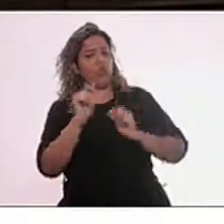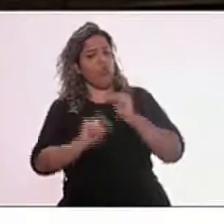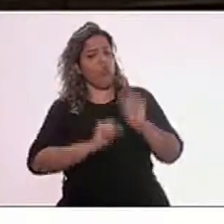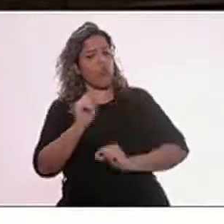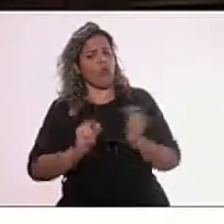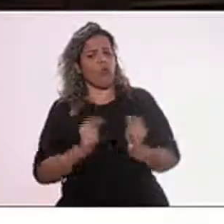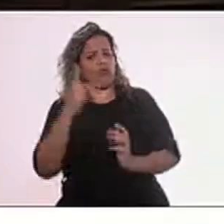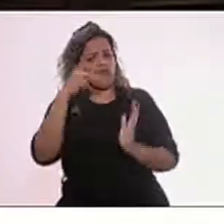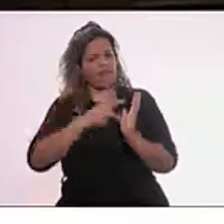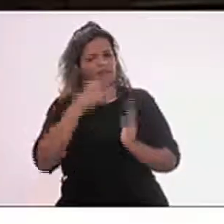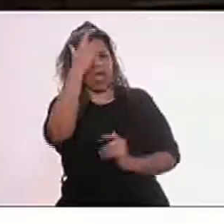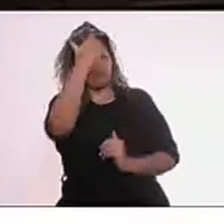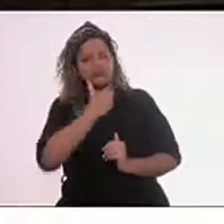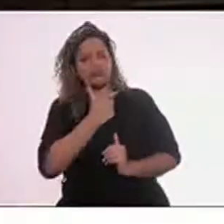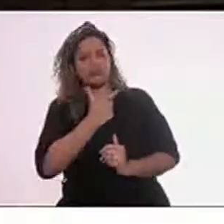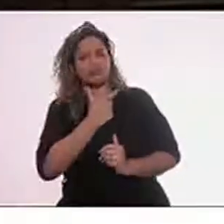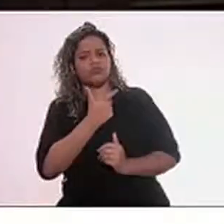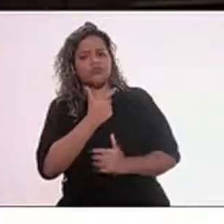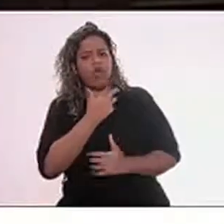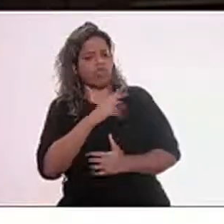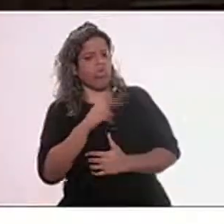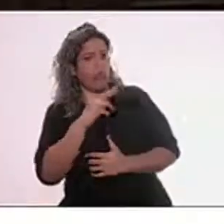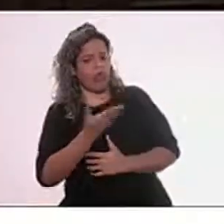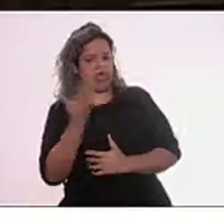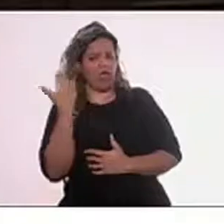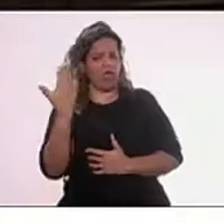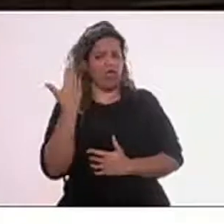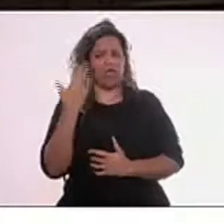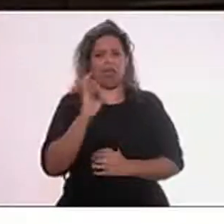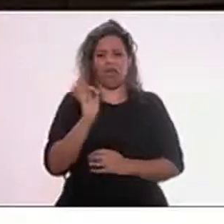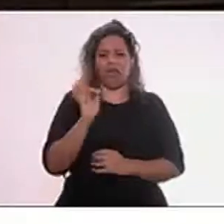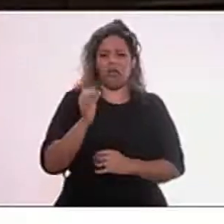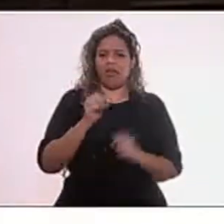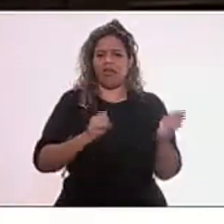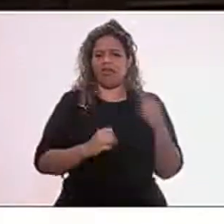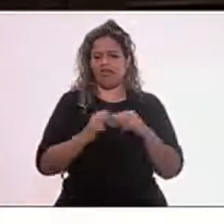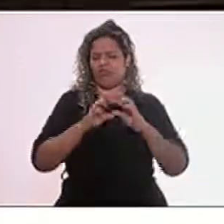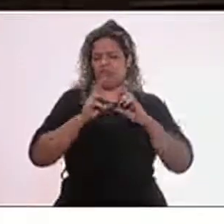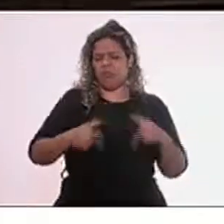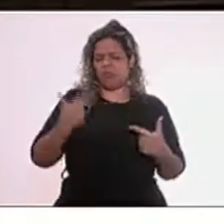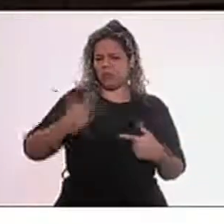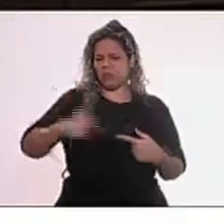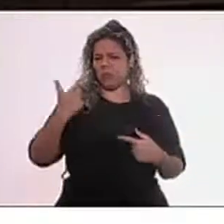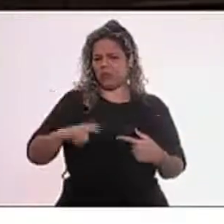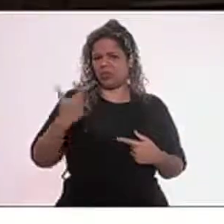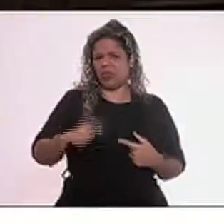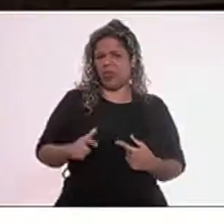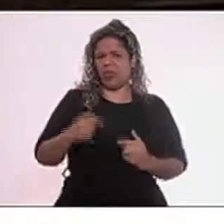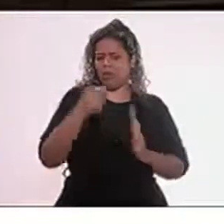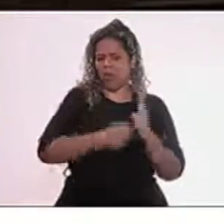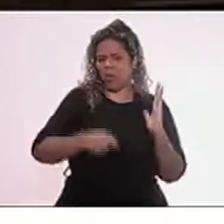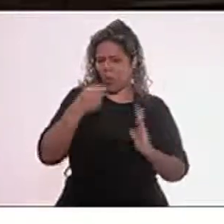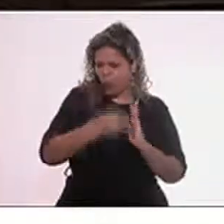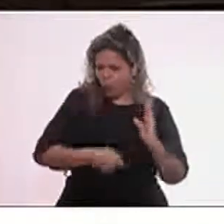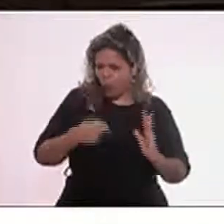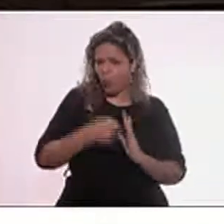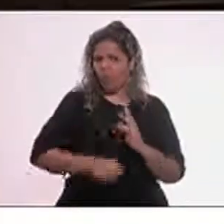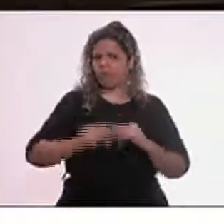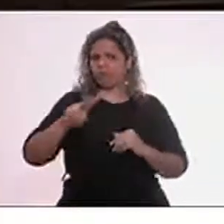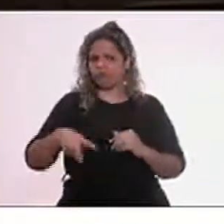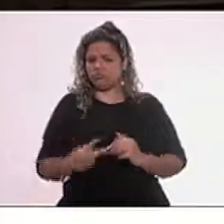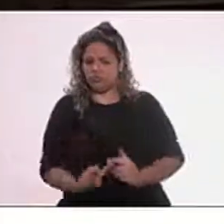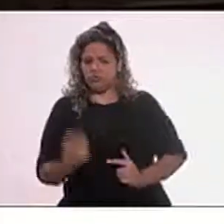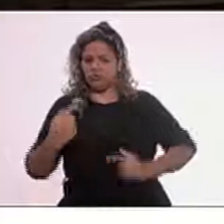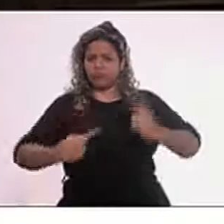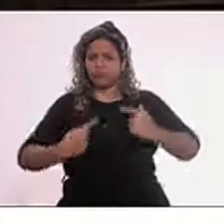sua verdadeira face e que não havia, afinal de contas, nenhuma grande diferença entre a peleja que se travou no segundo